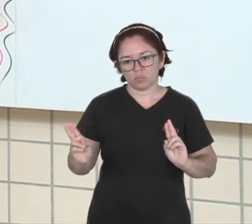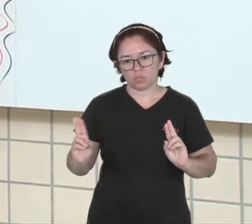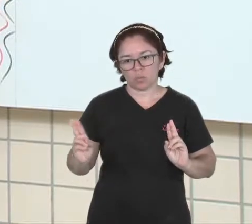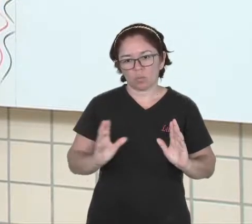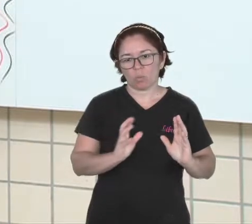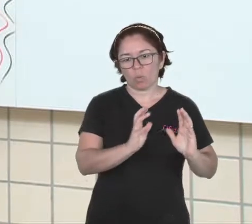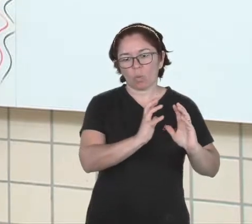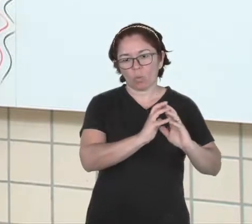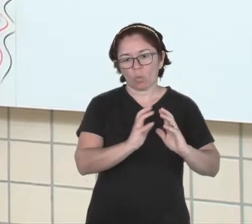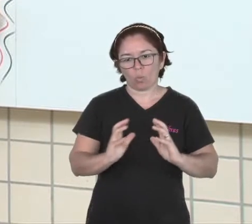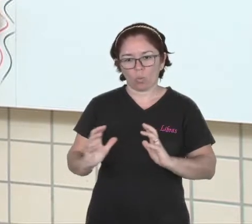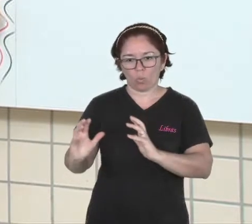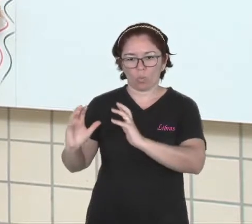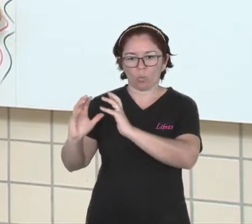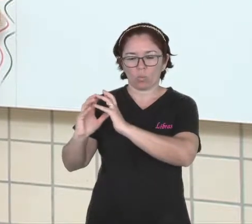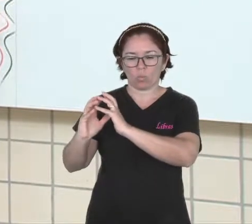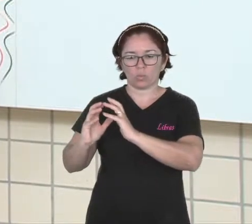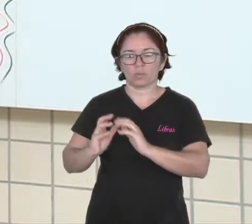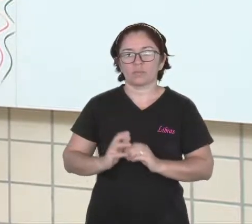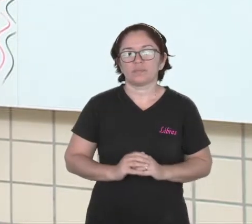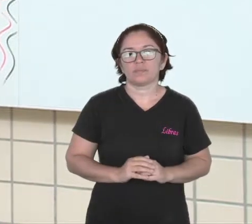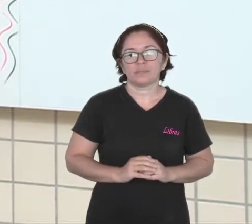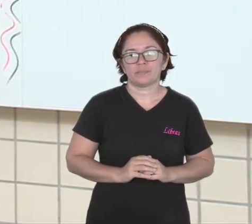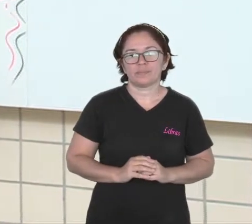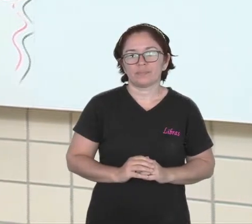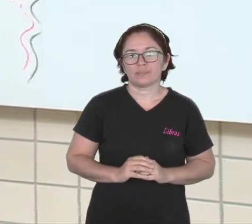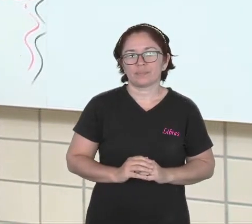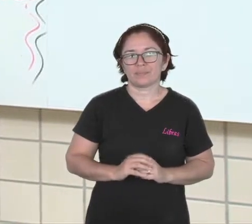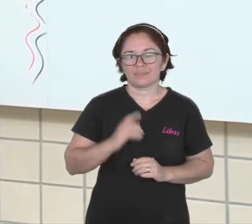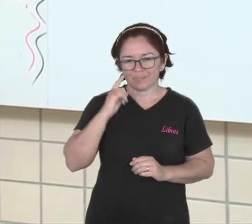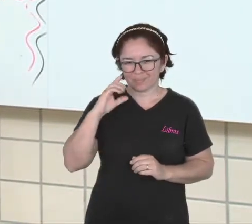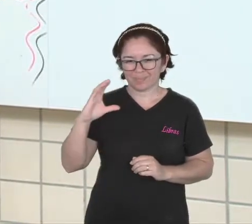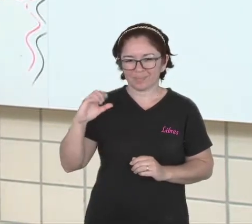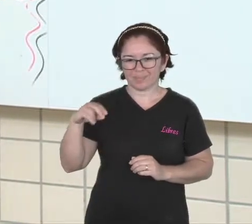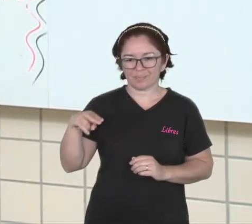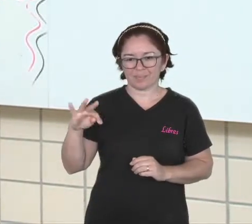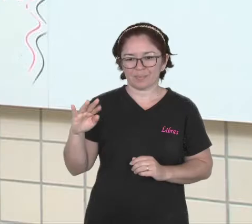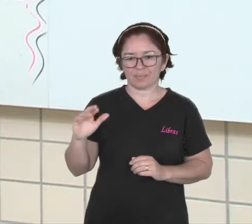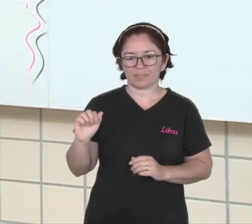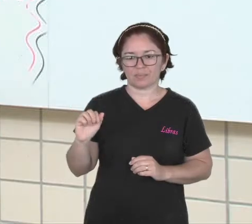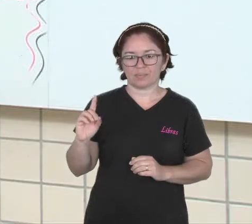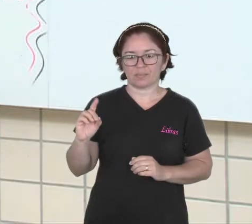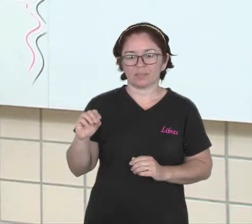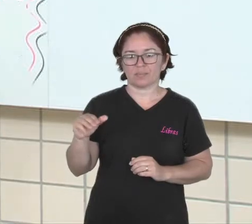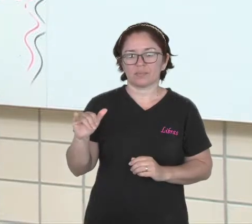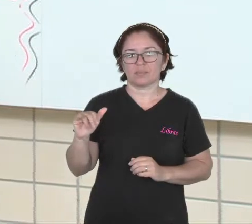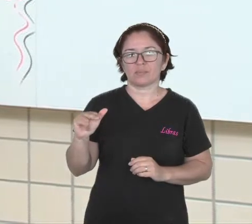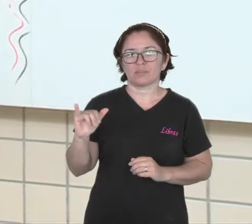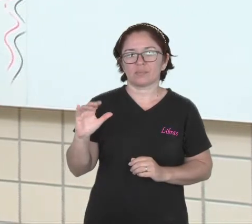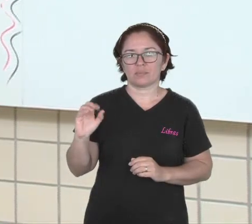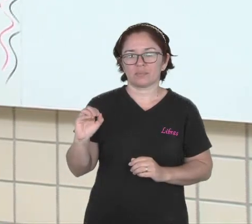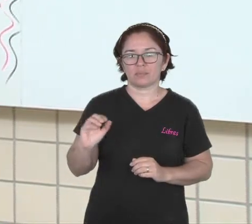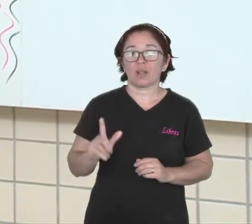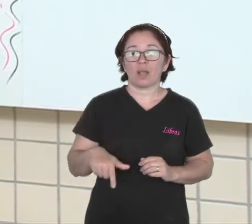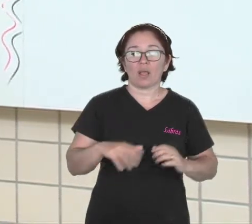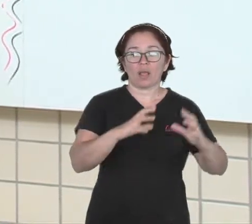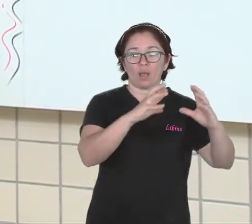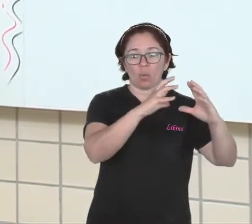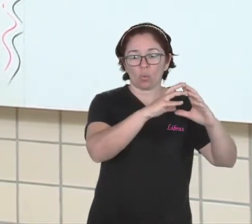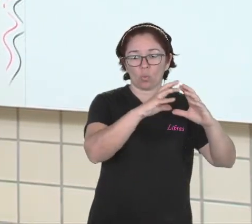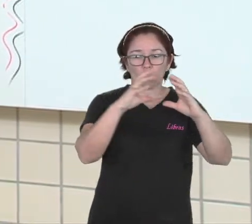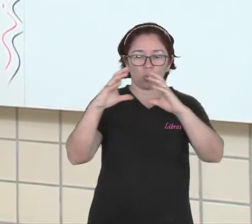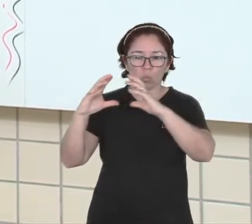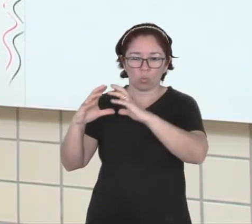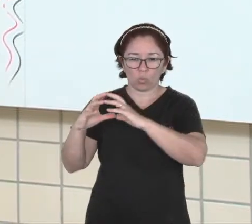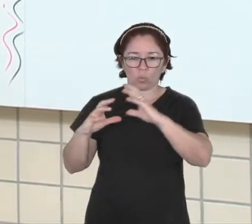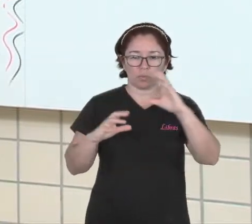O que seria o contradomínio, né? Porque é tudo. O que seria o contradomínio? É onde você pode encontrar as suas respostas.